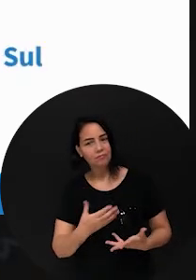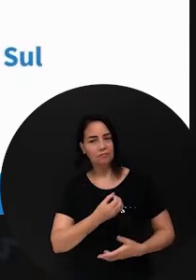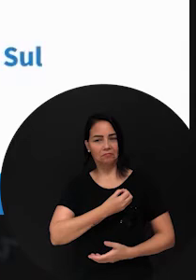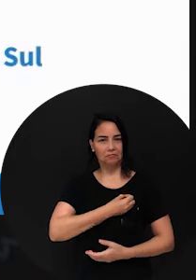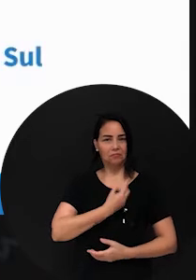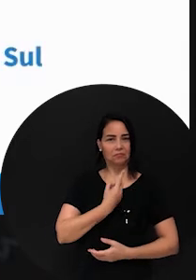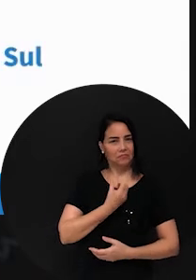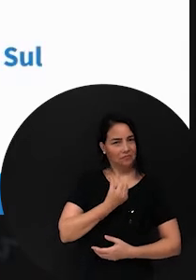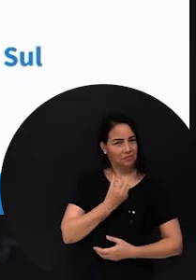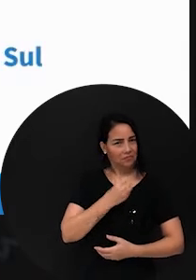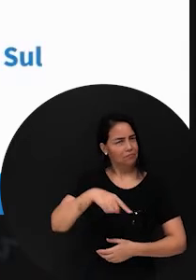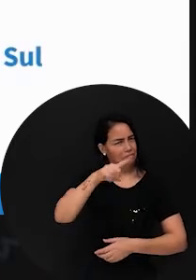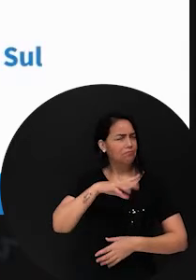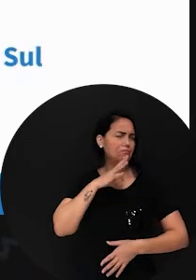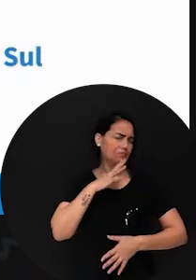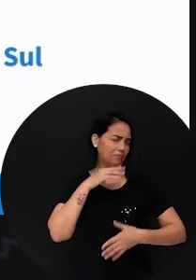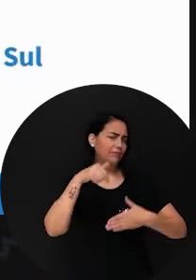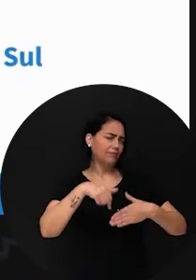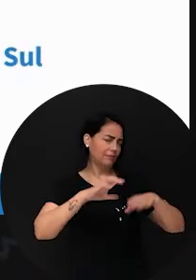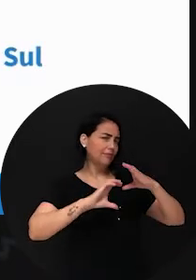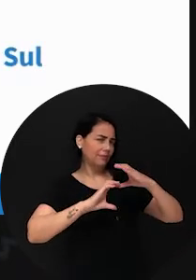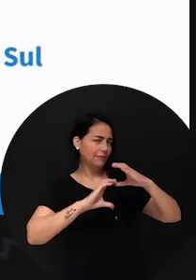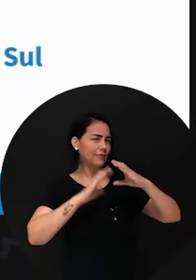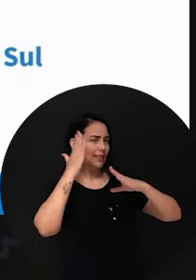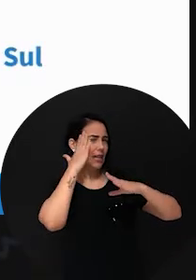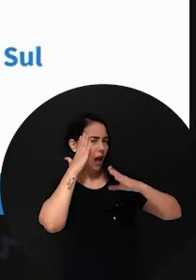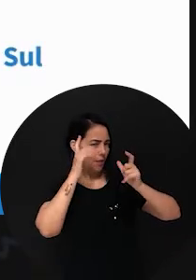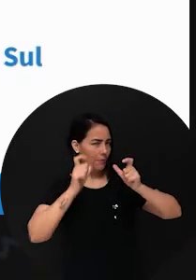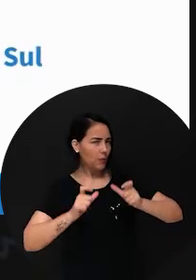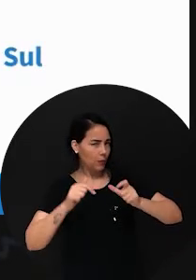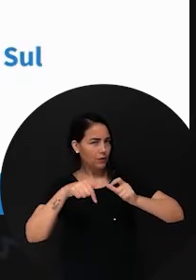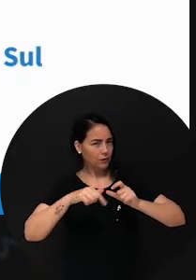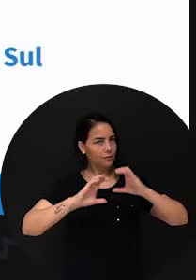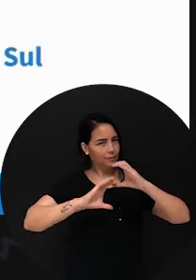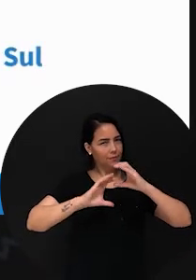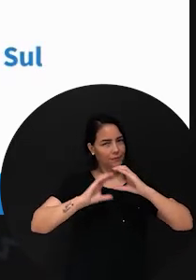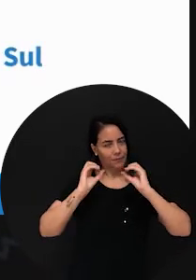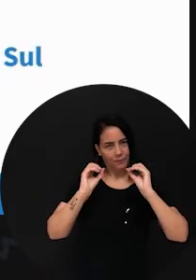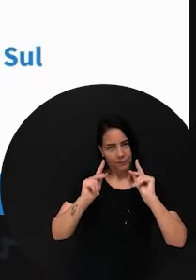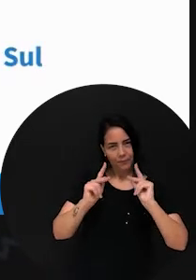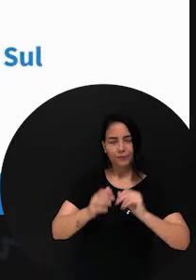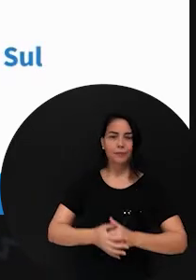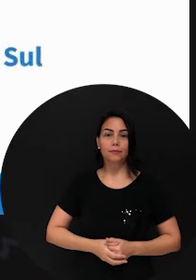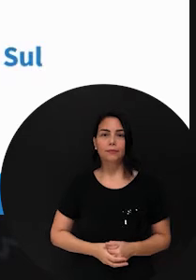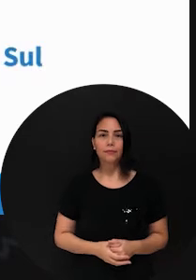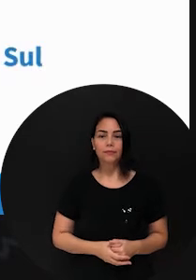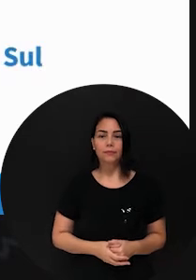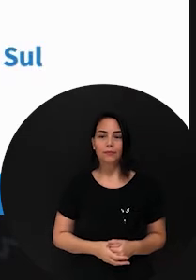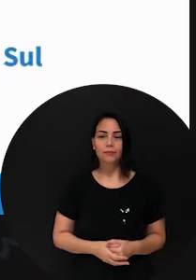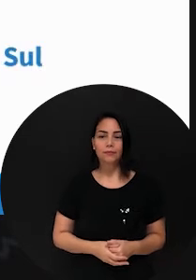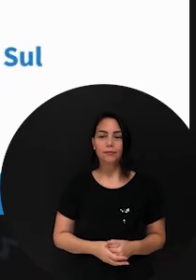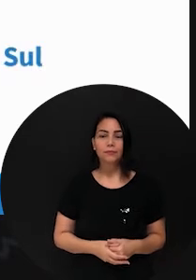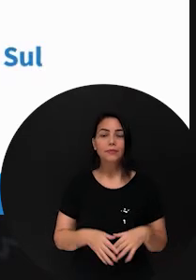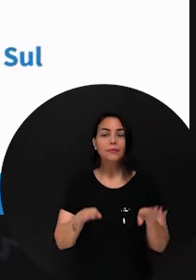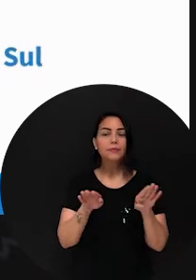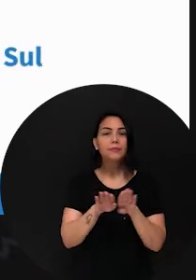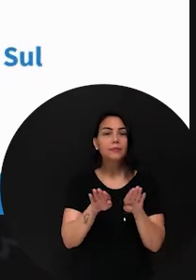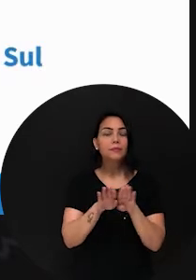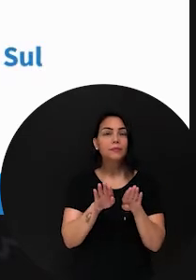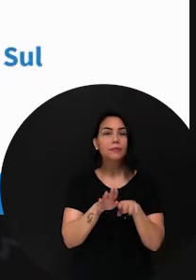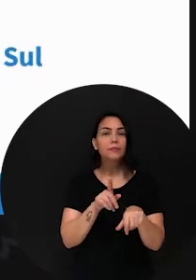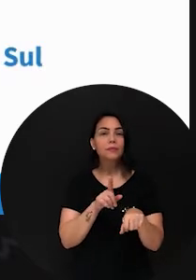que a grande maioria de vocês conheça, saiba onde fica a localização da SCAR, né? E o